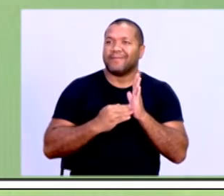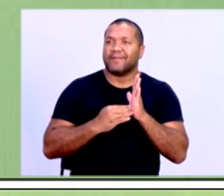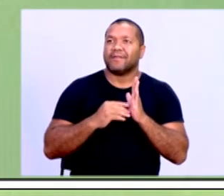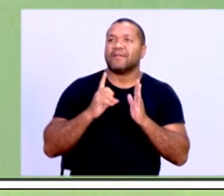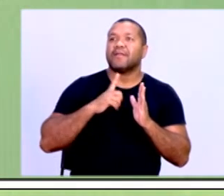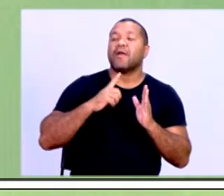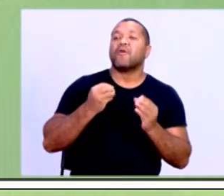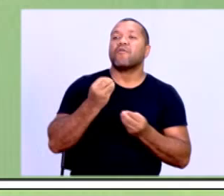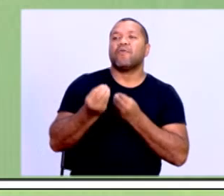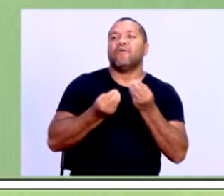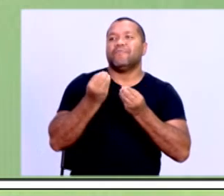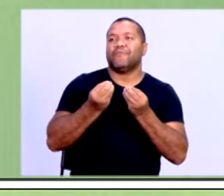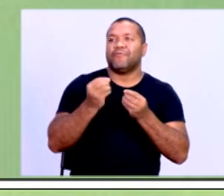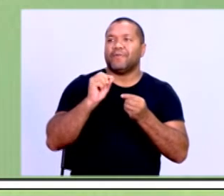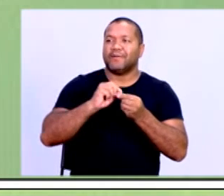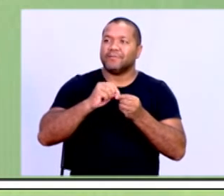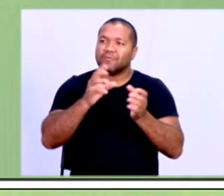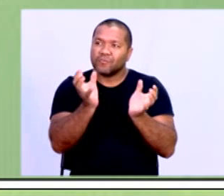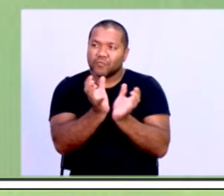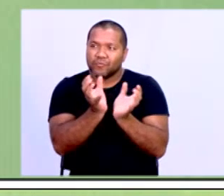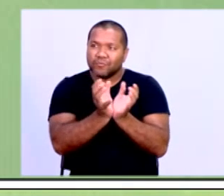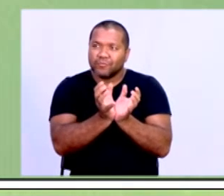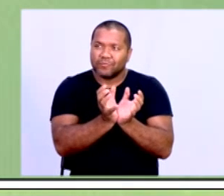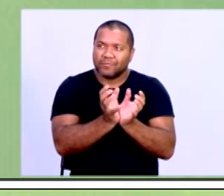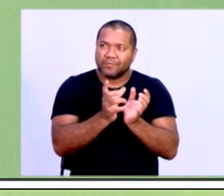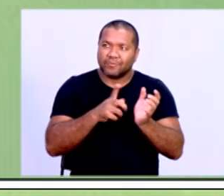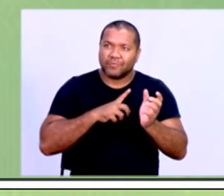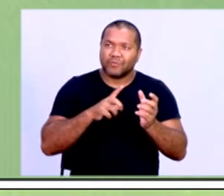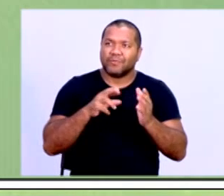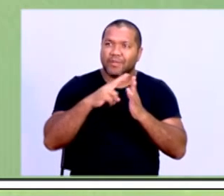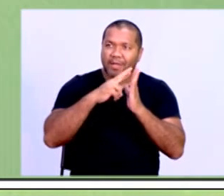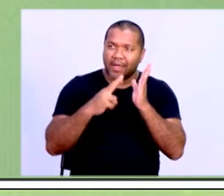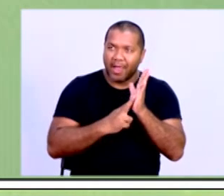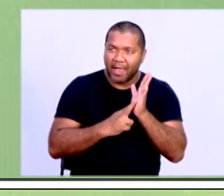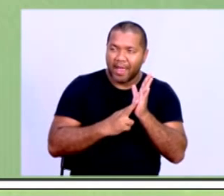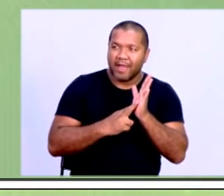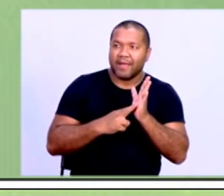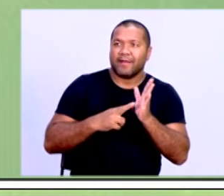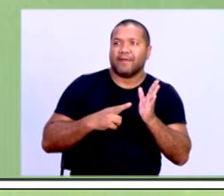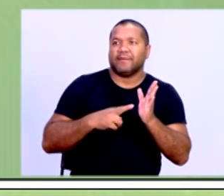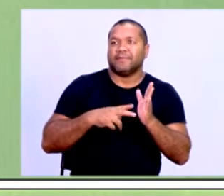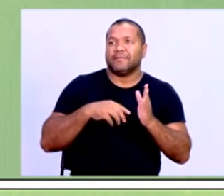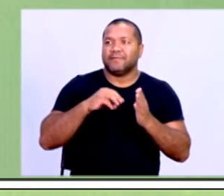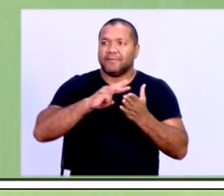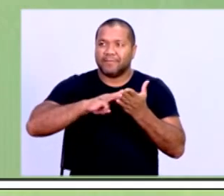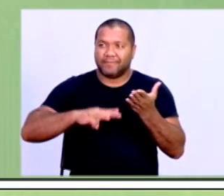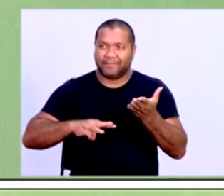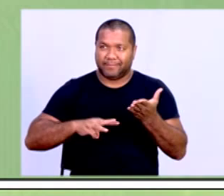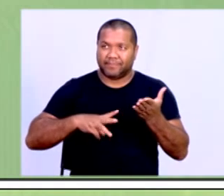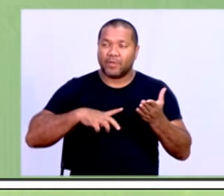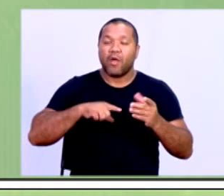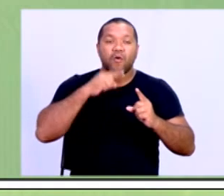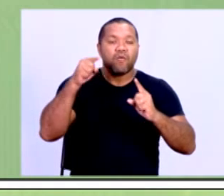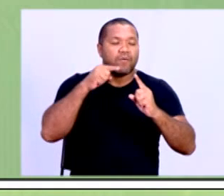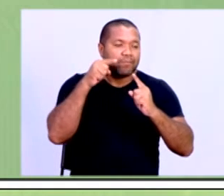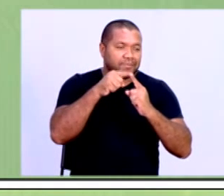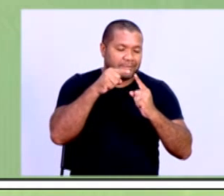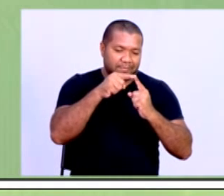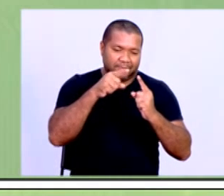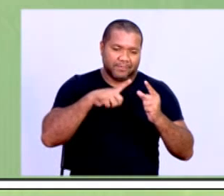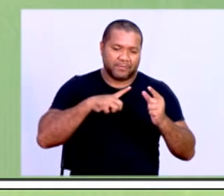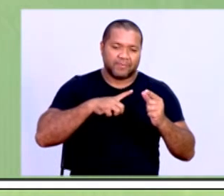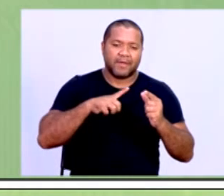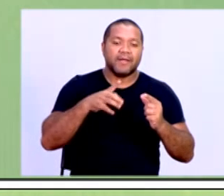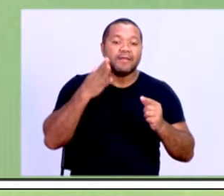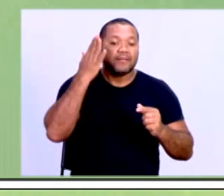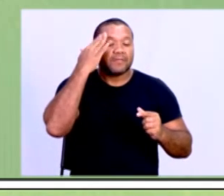a utilização de um conjunto coerente e coordenado de métodos. Seu objetivo é